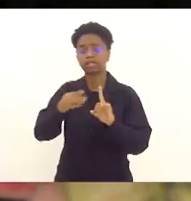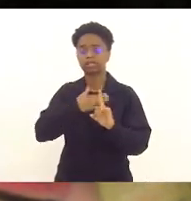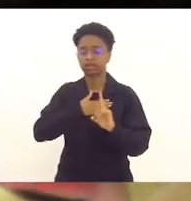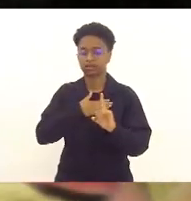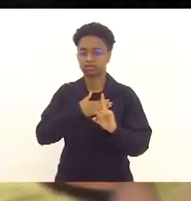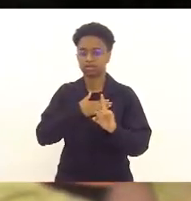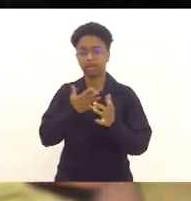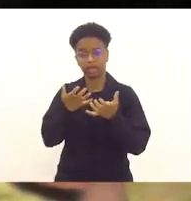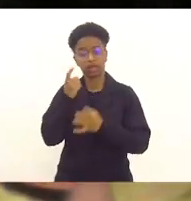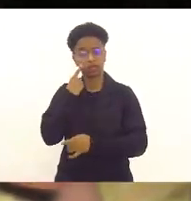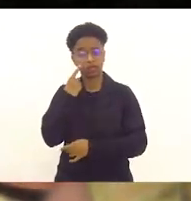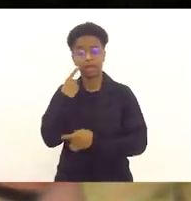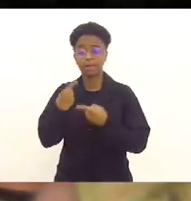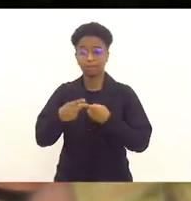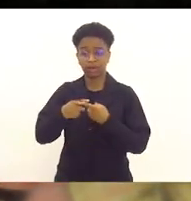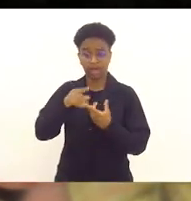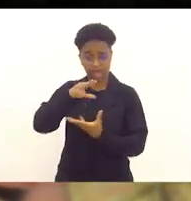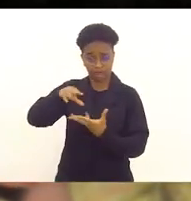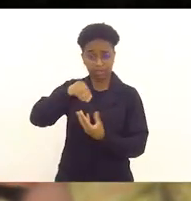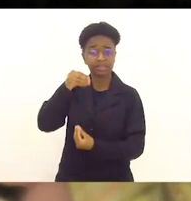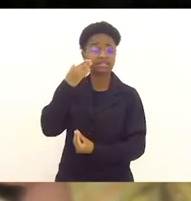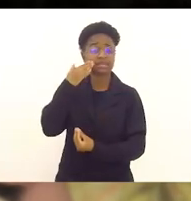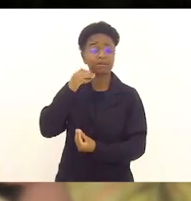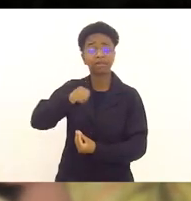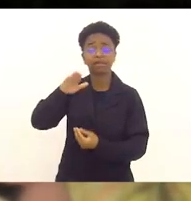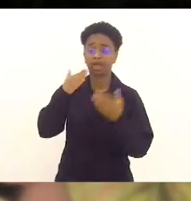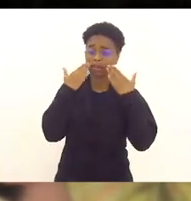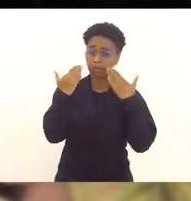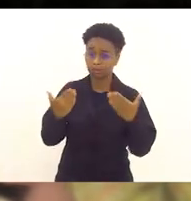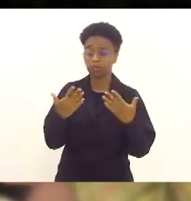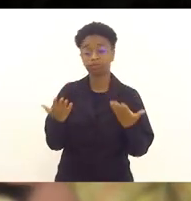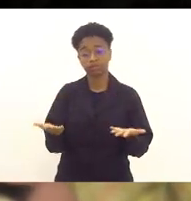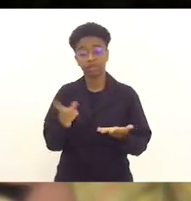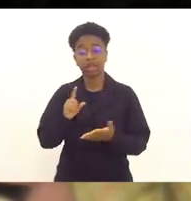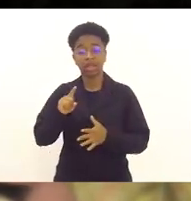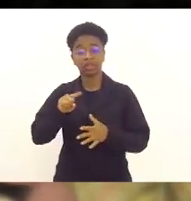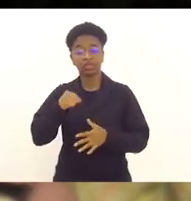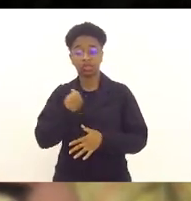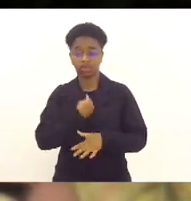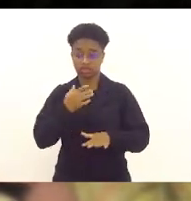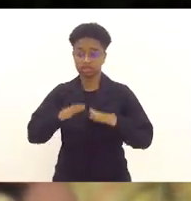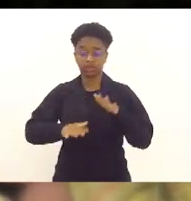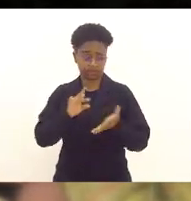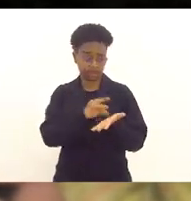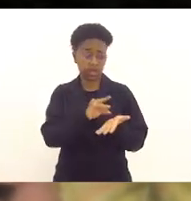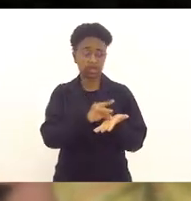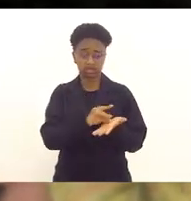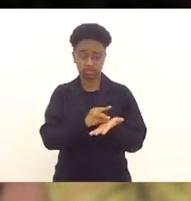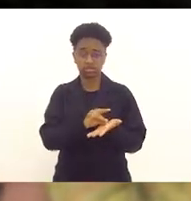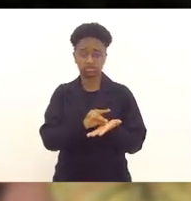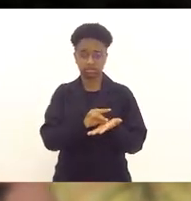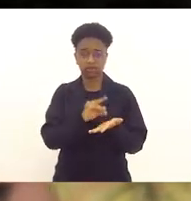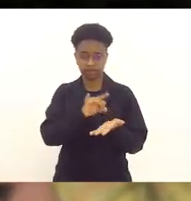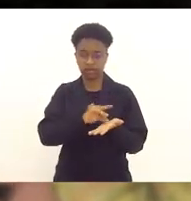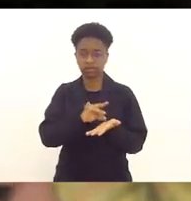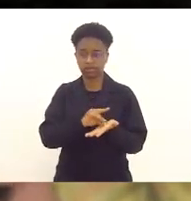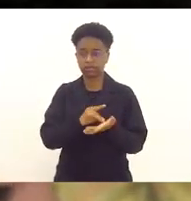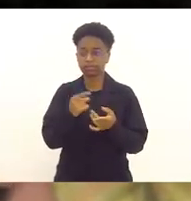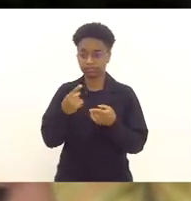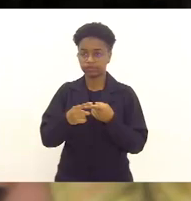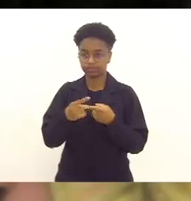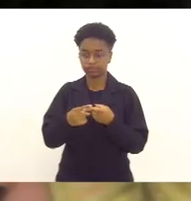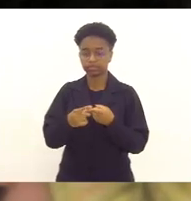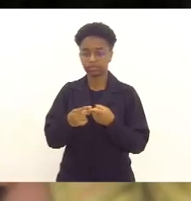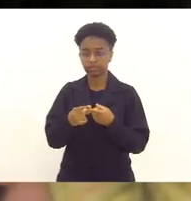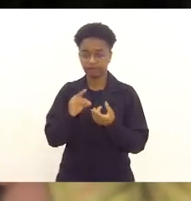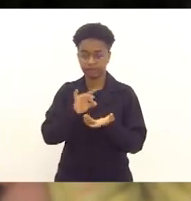porque assombração serve para quem aparece Às vezes a gente é verdade Deputado É verdade deputada É